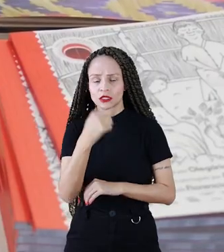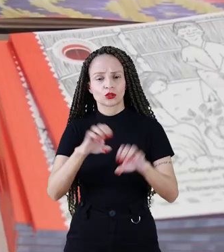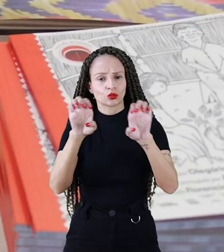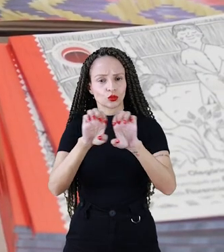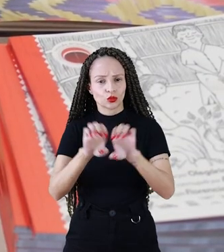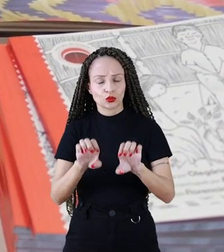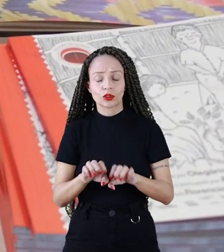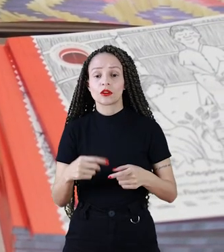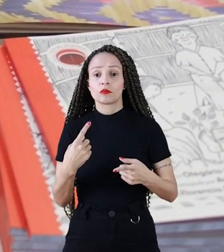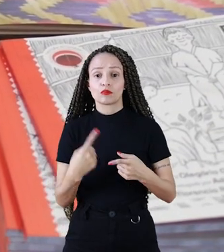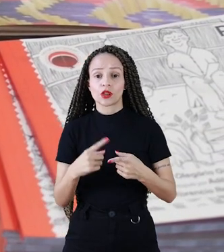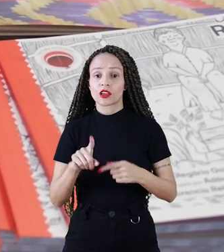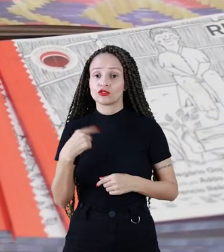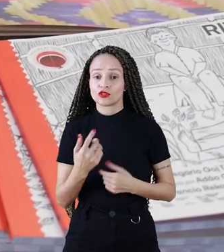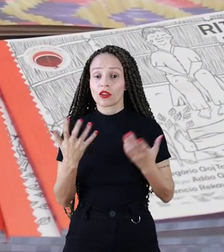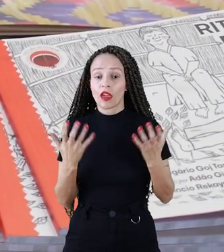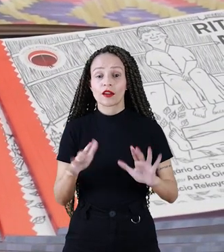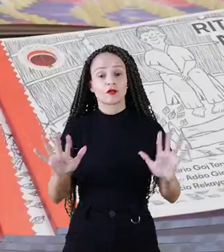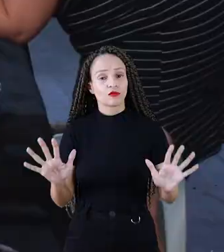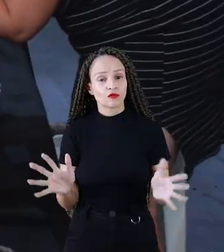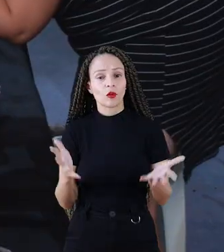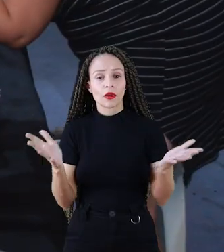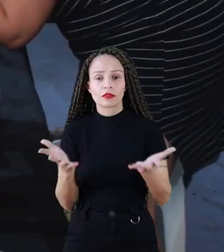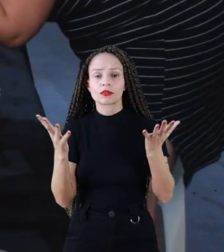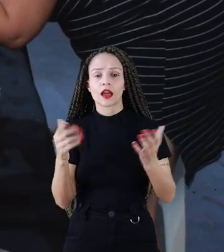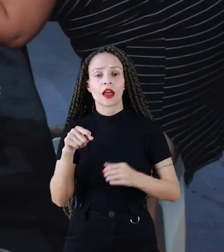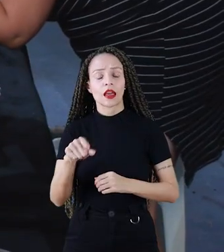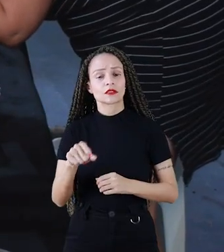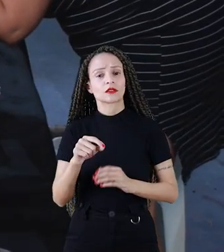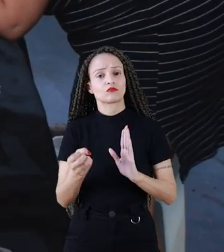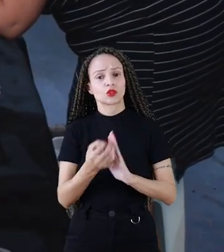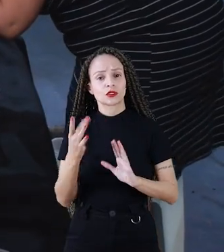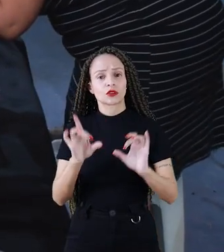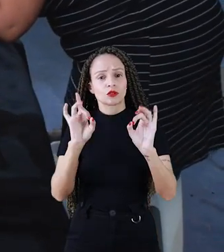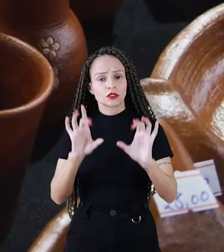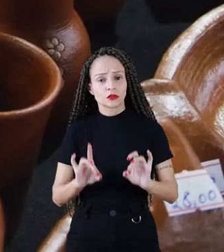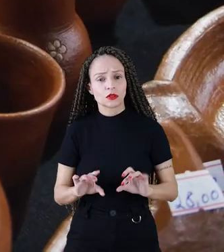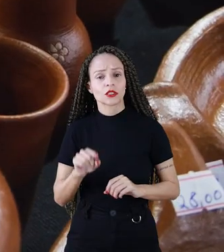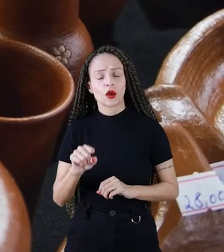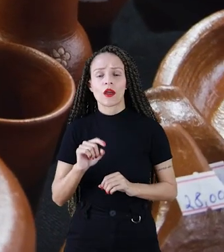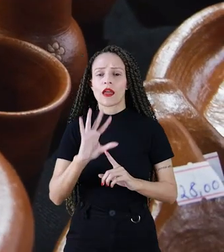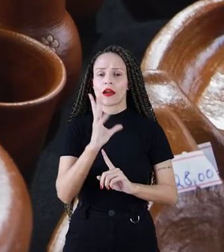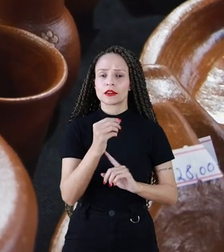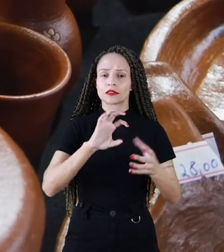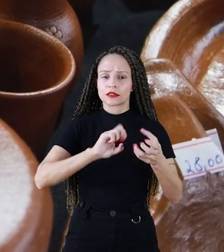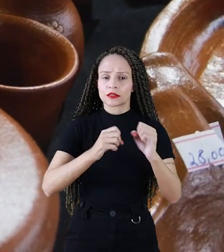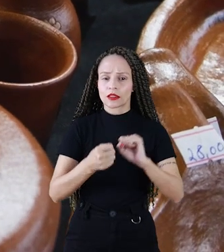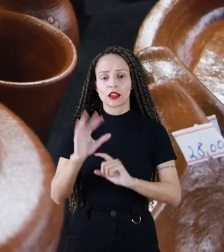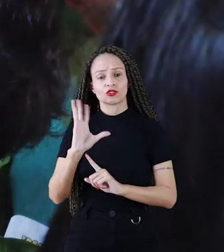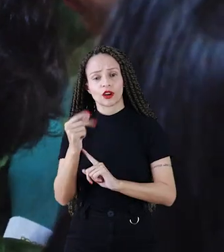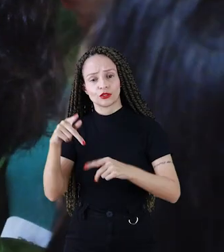alimentação a infraestrutura justamente porque a gente quer fomentar essa produção muito especial que fica ali entre o